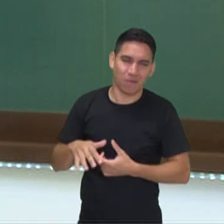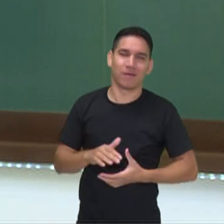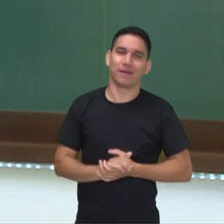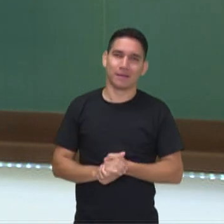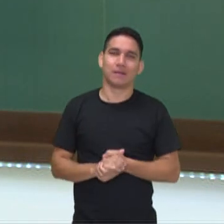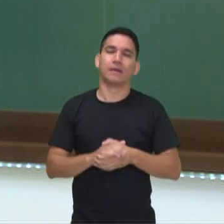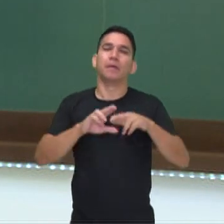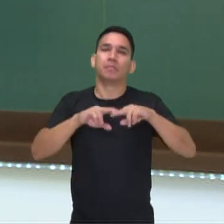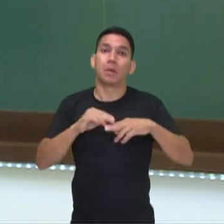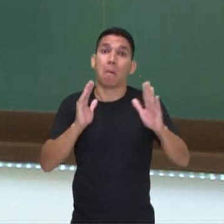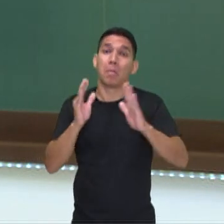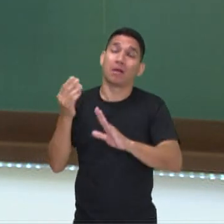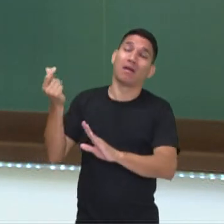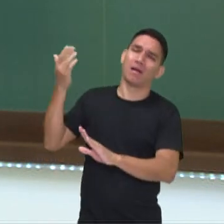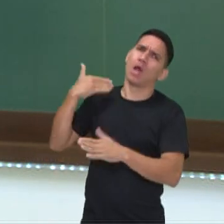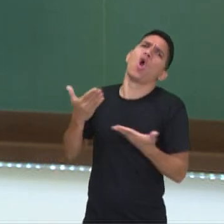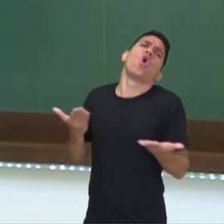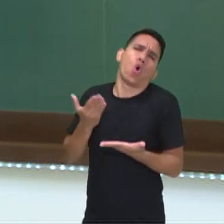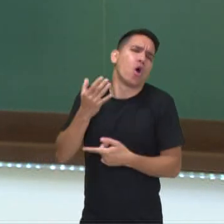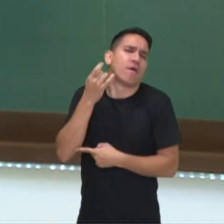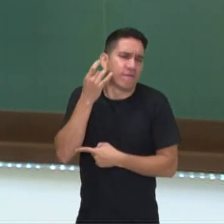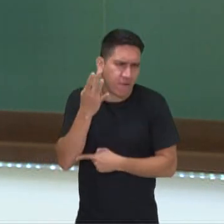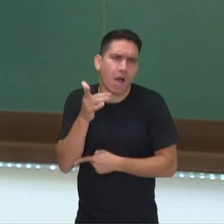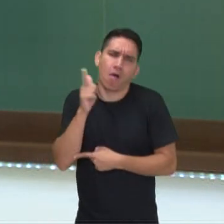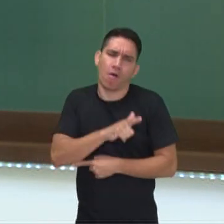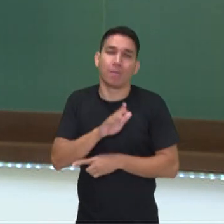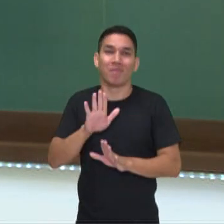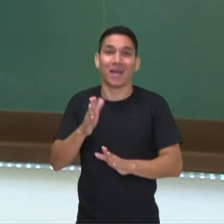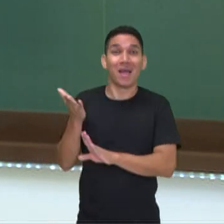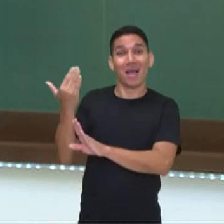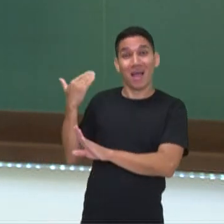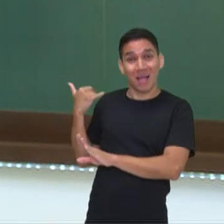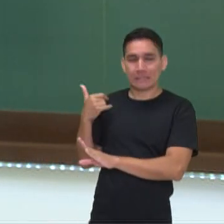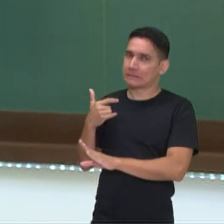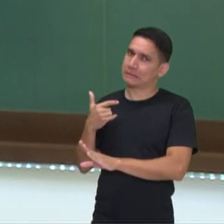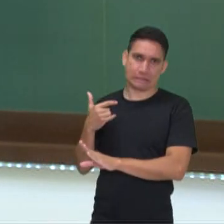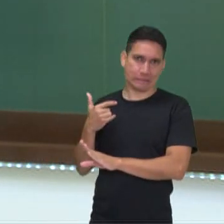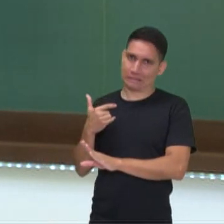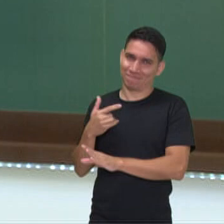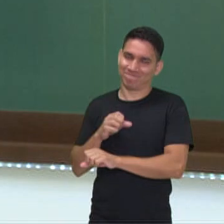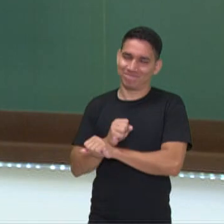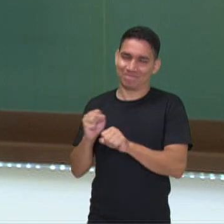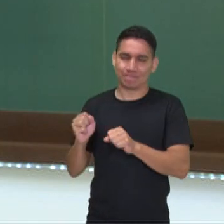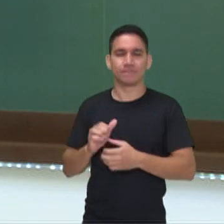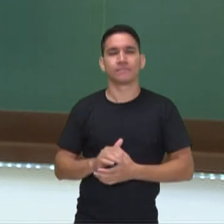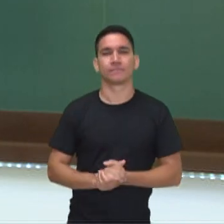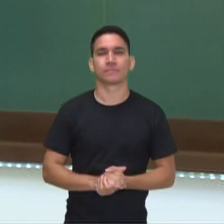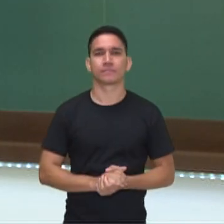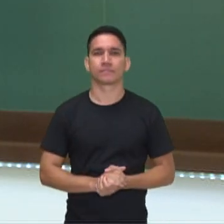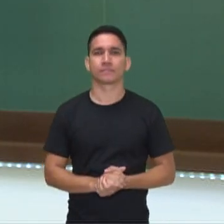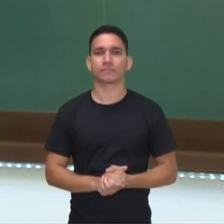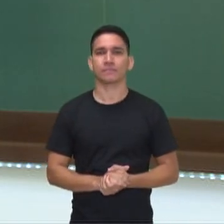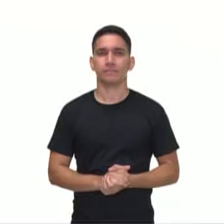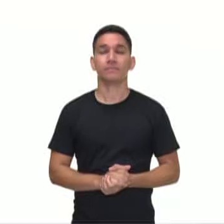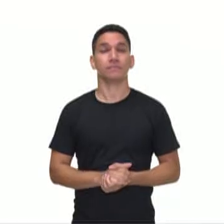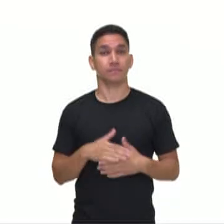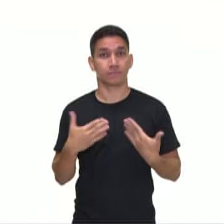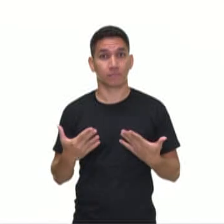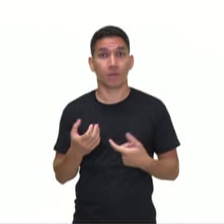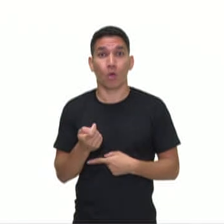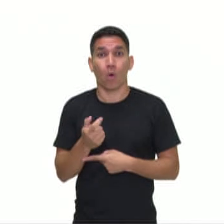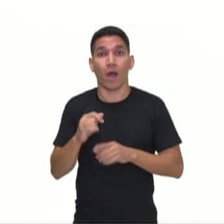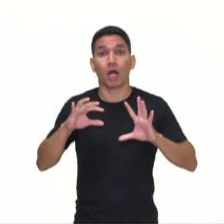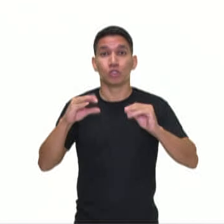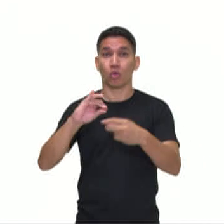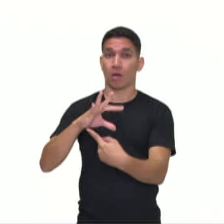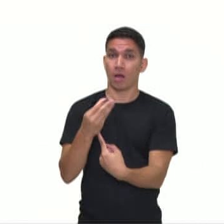assim, principalmente naquela época. Hoje é mais fácil até, mas naquela época, então, sem comentários, né? Praticamente toda a arte